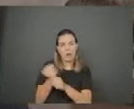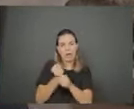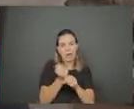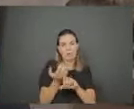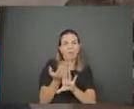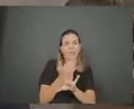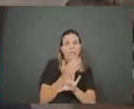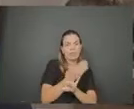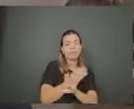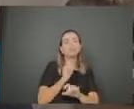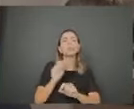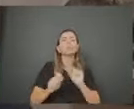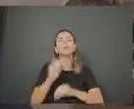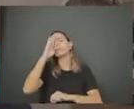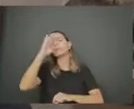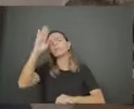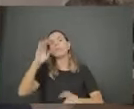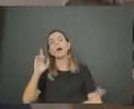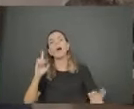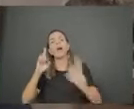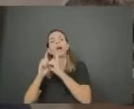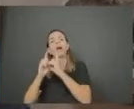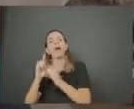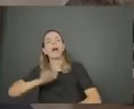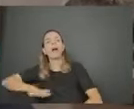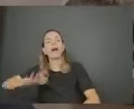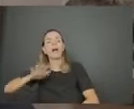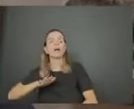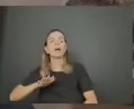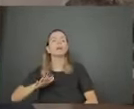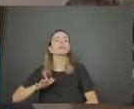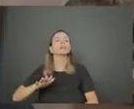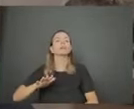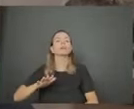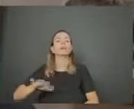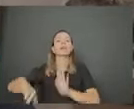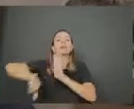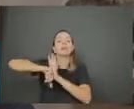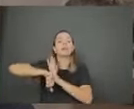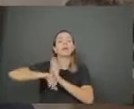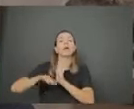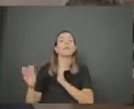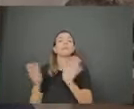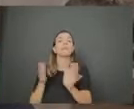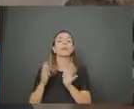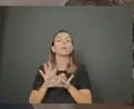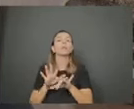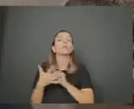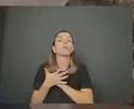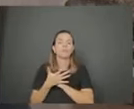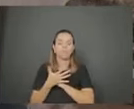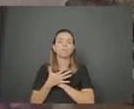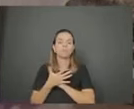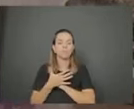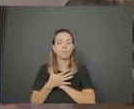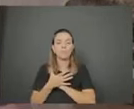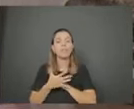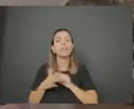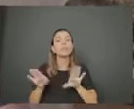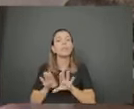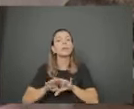principais atendimentos relacionados ao crime no período do Covid? E pós-Covid, se é